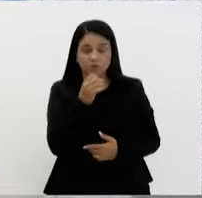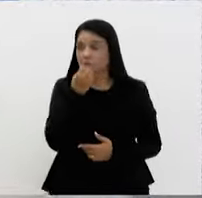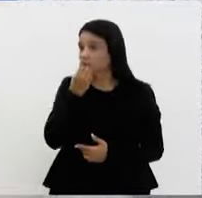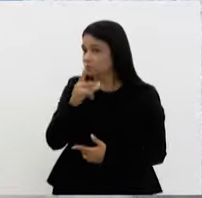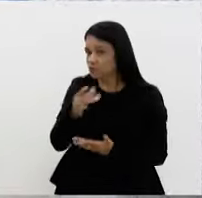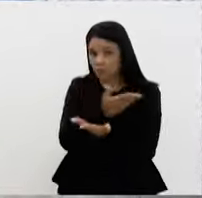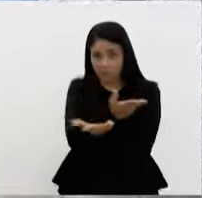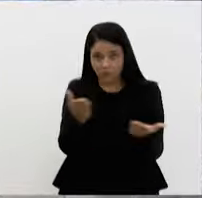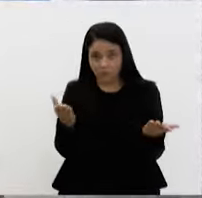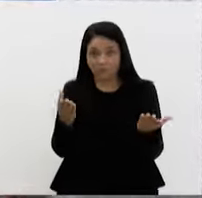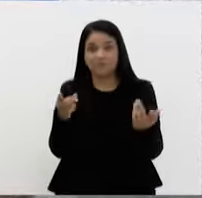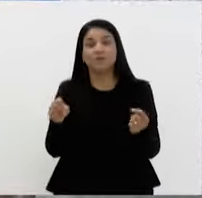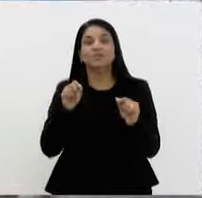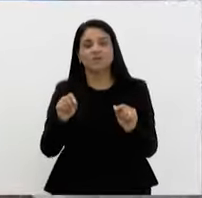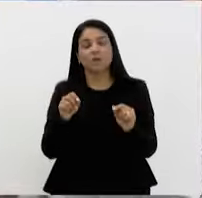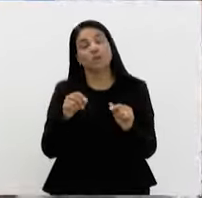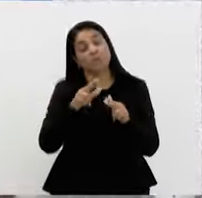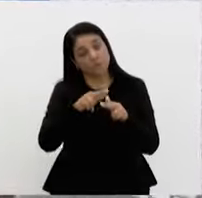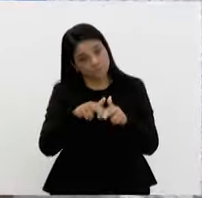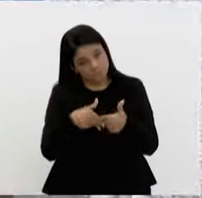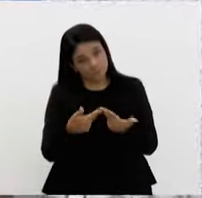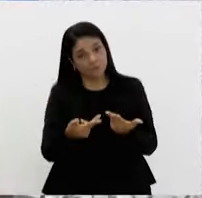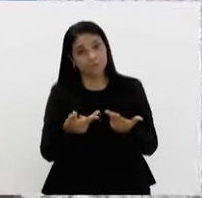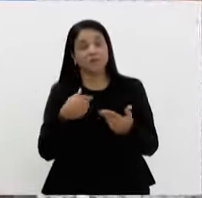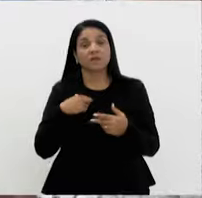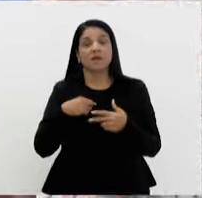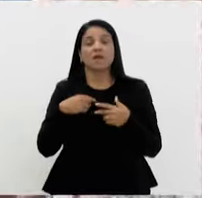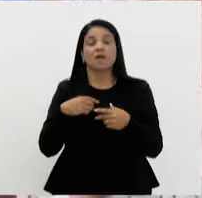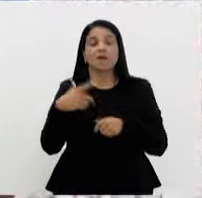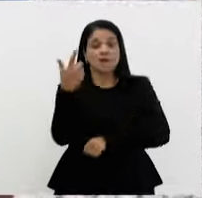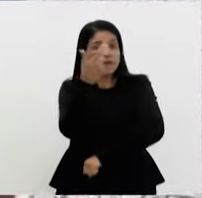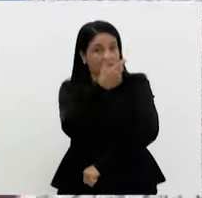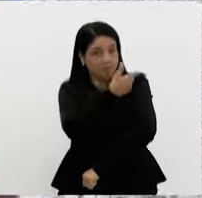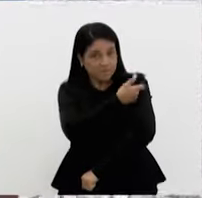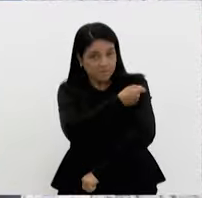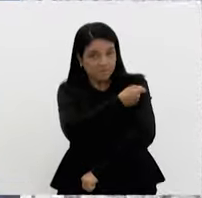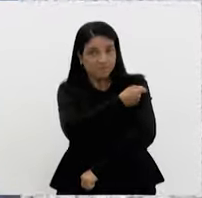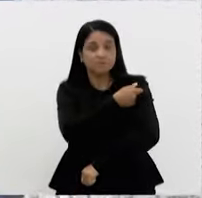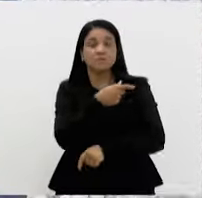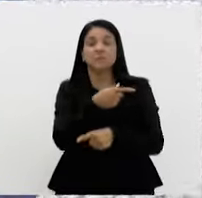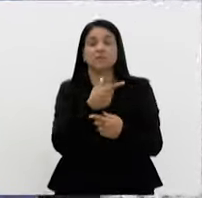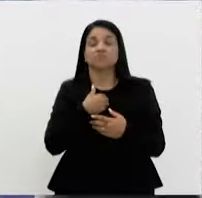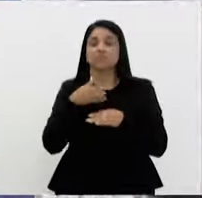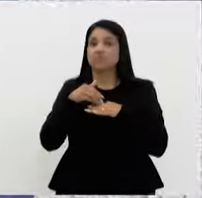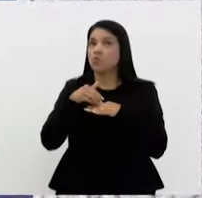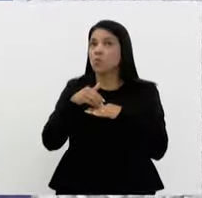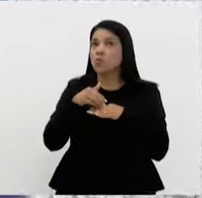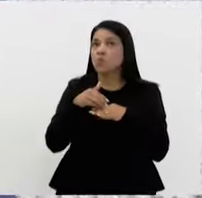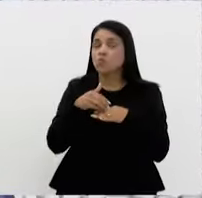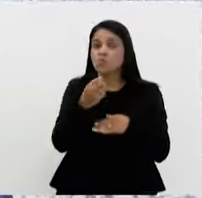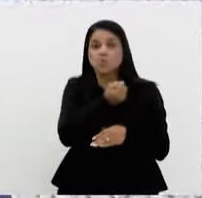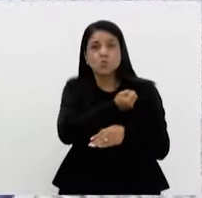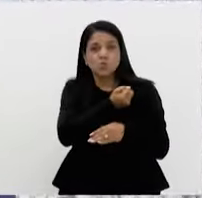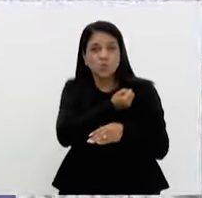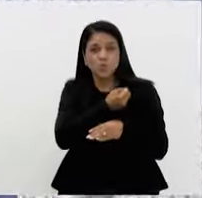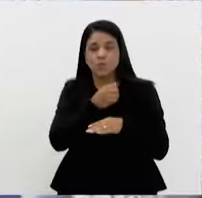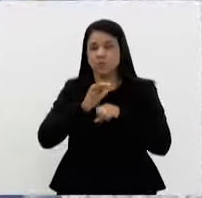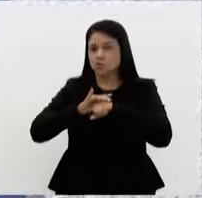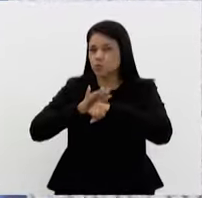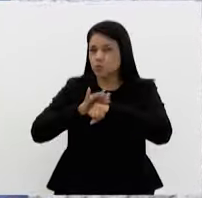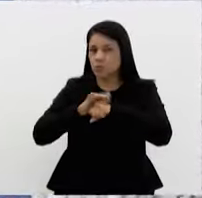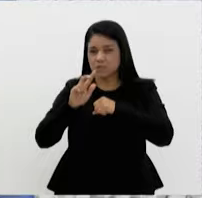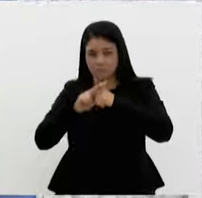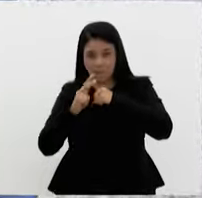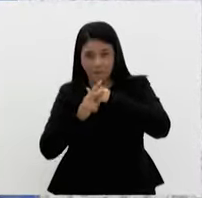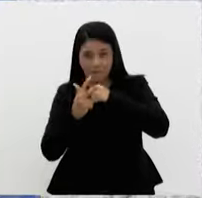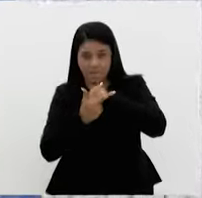todos. Justamente por isso, né? Assim, a campanha de vacinação, devido ao número tão elevado de quantidade de casos dessa